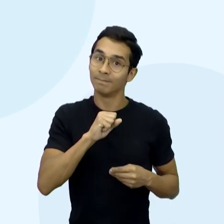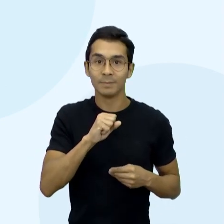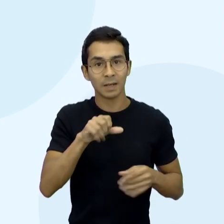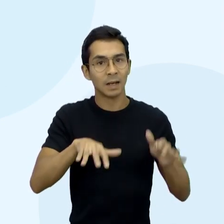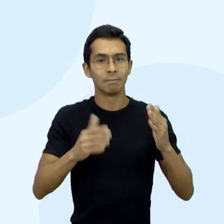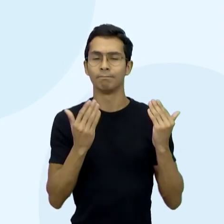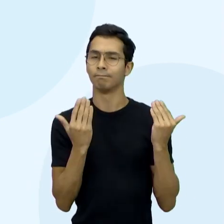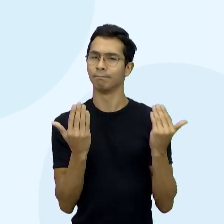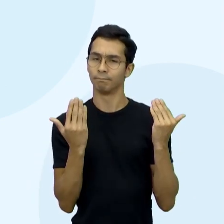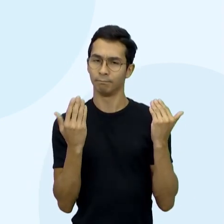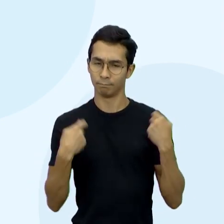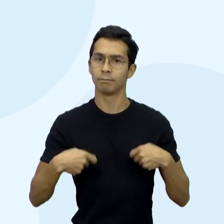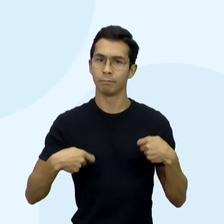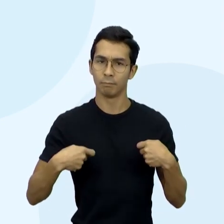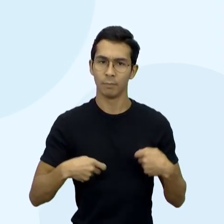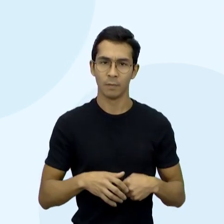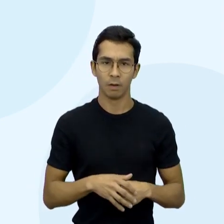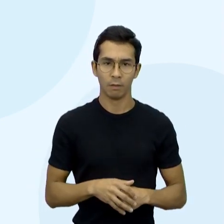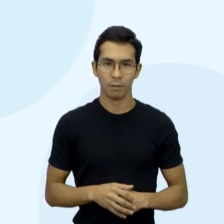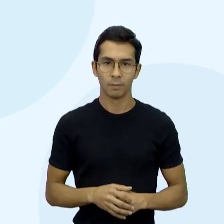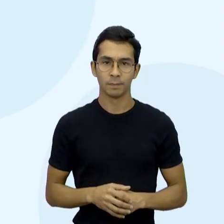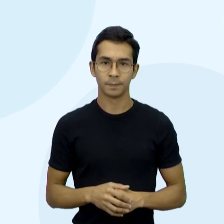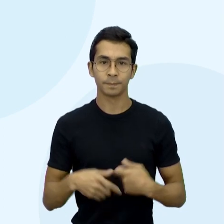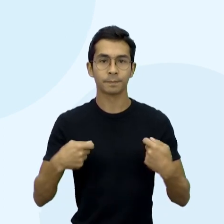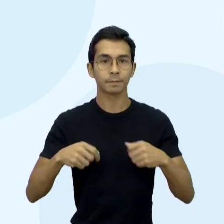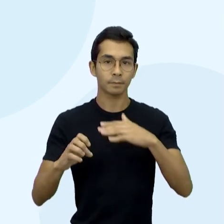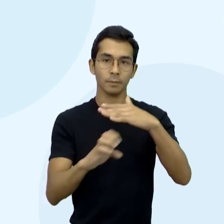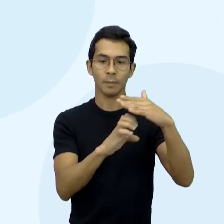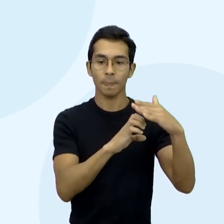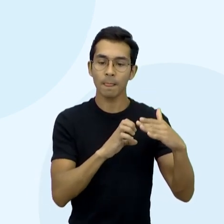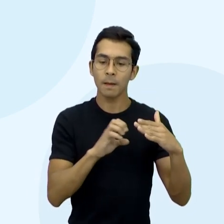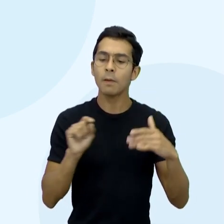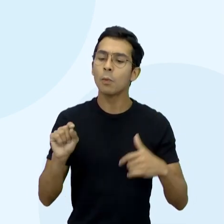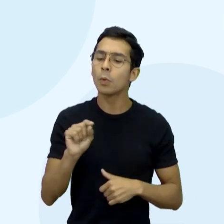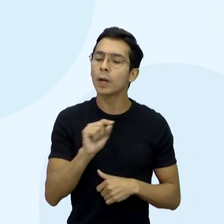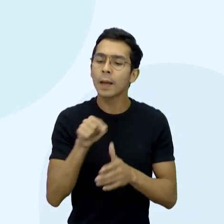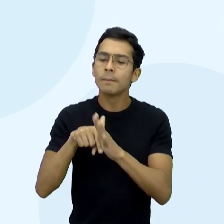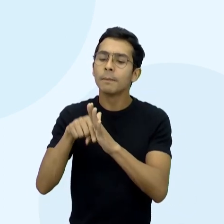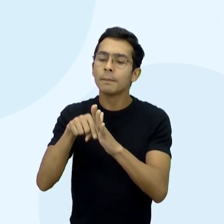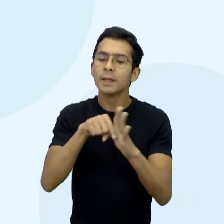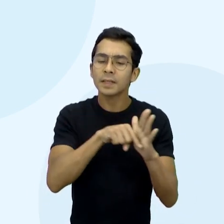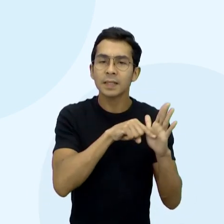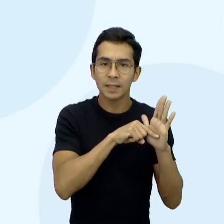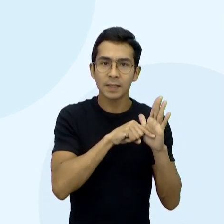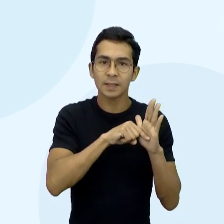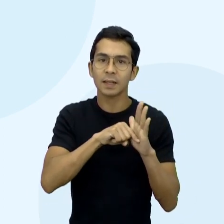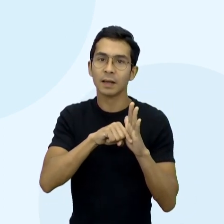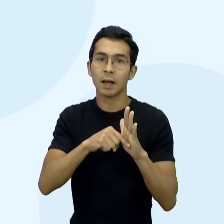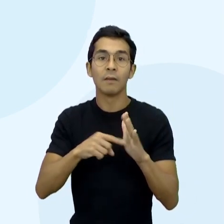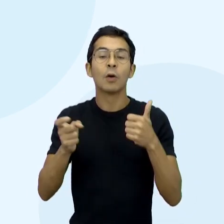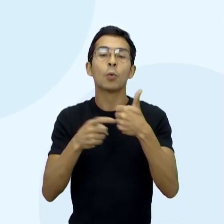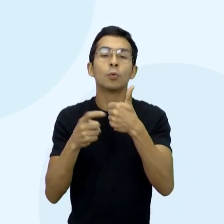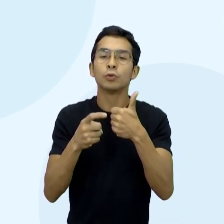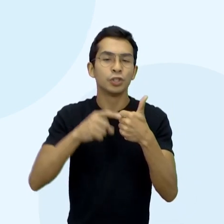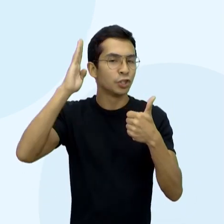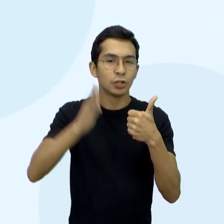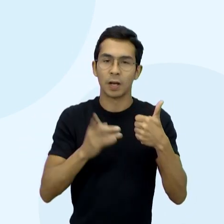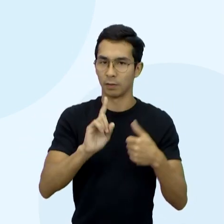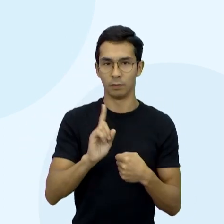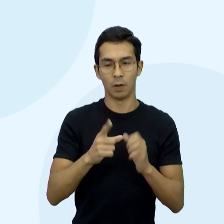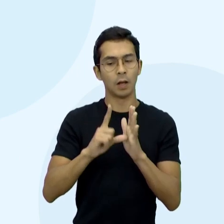espera. Procure saber o histórico das empresas antes de curtir e compartilhar uma publicação ou realizar uma compra. E